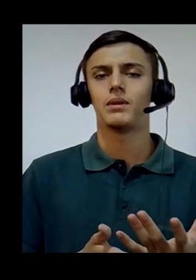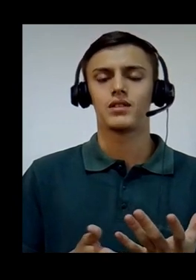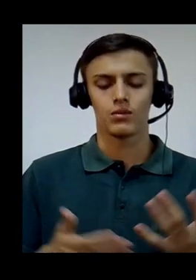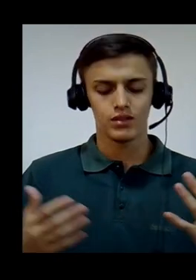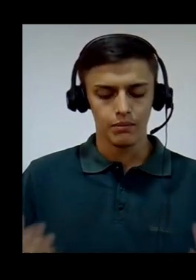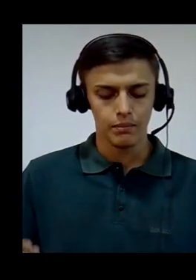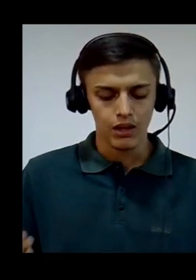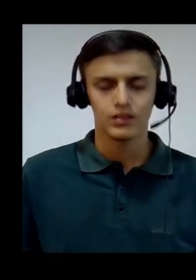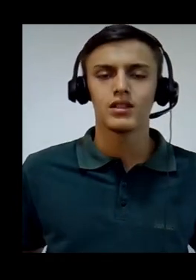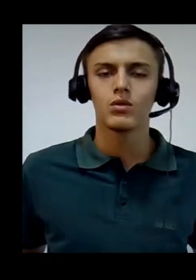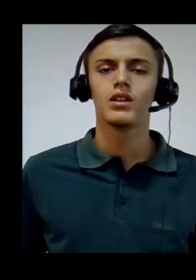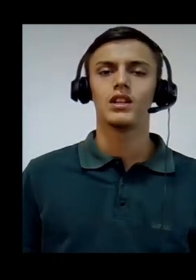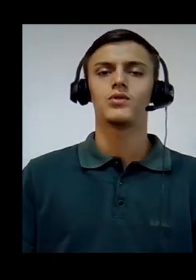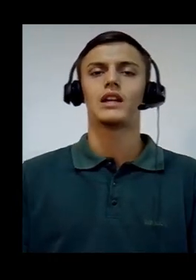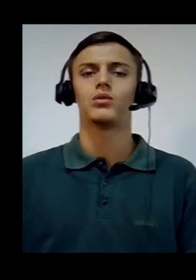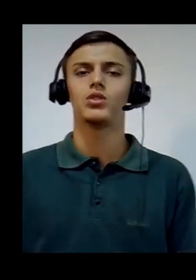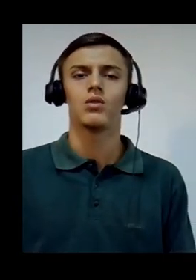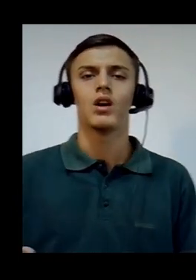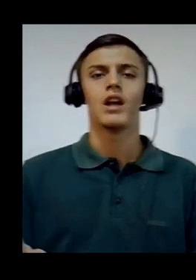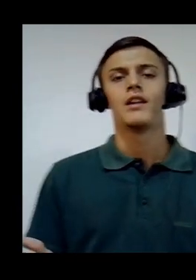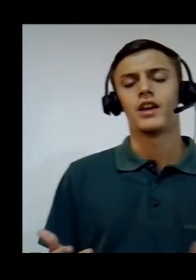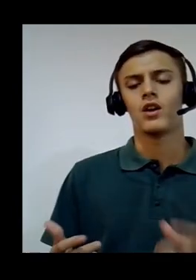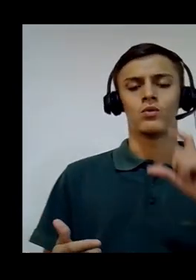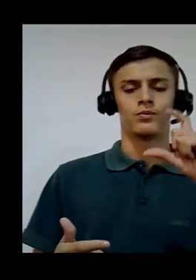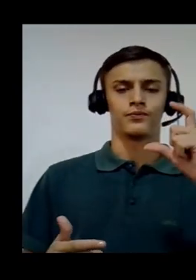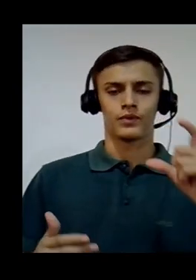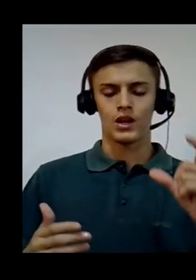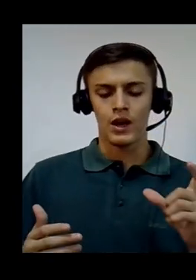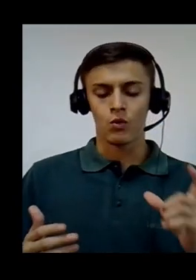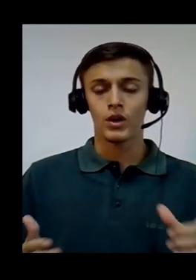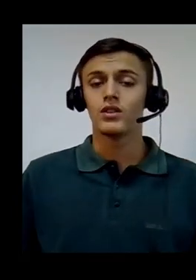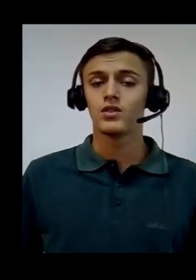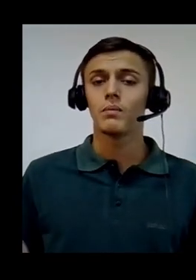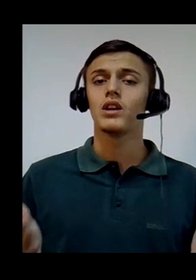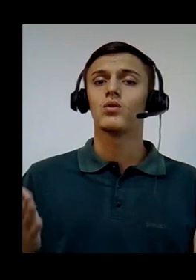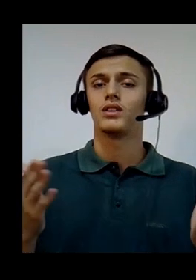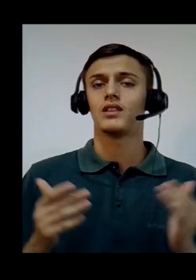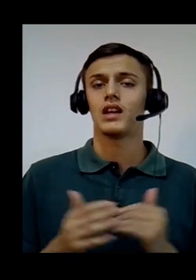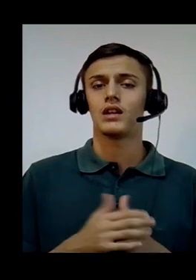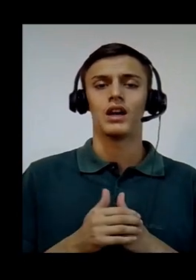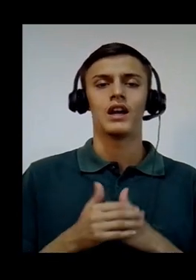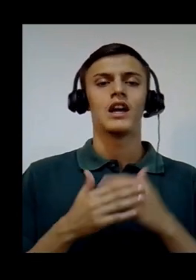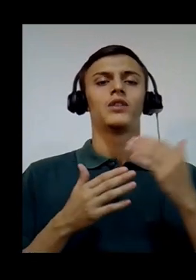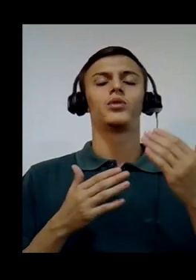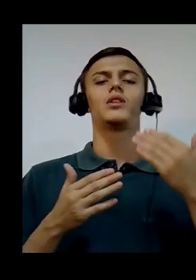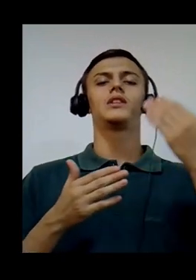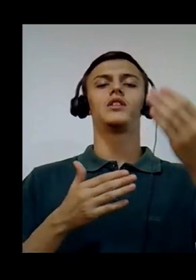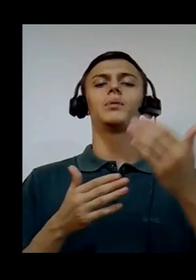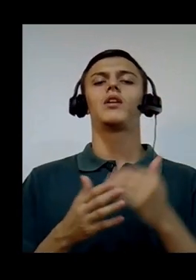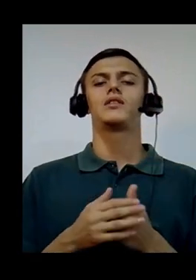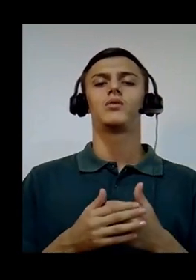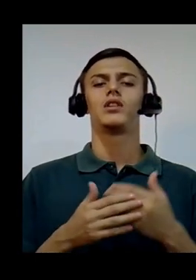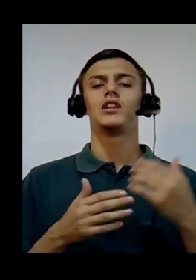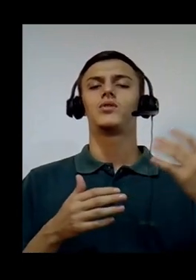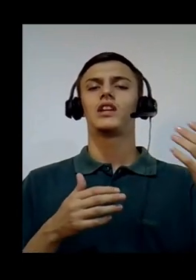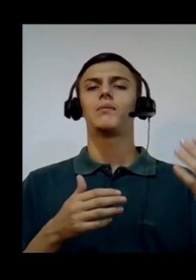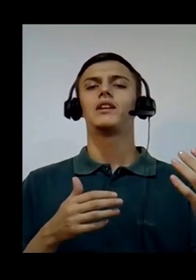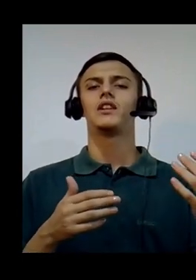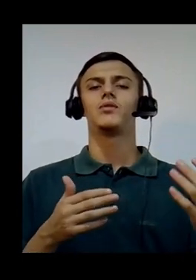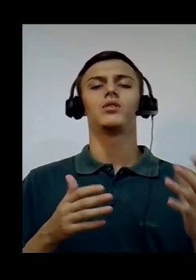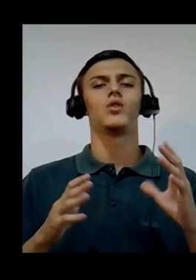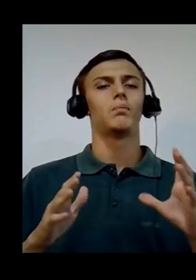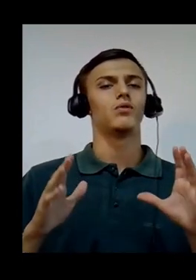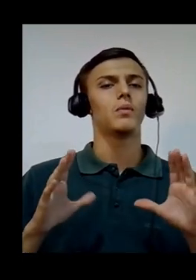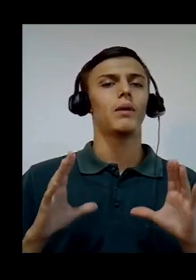para acessar a expedição, sempre pela rota segura identificado no chão, né? Um corredorzinho branco desenhado lá. Tô andando pela rota segura,